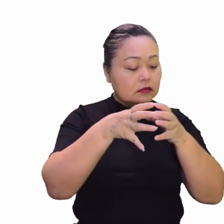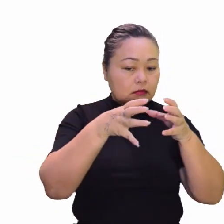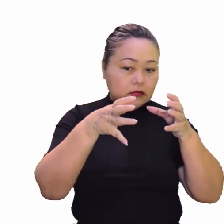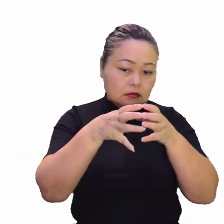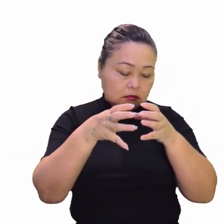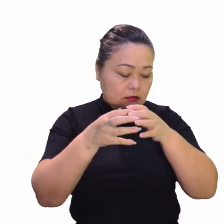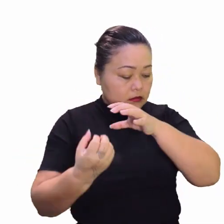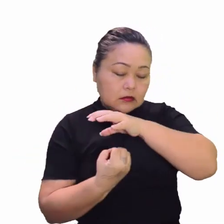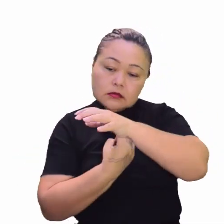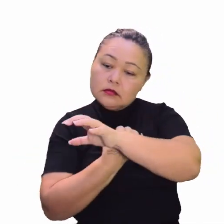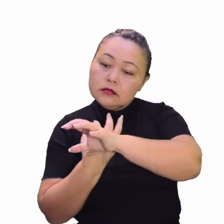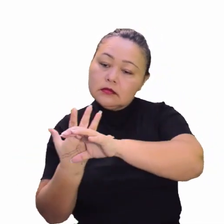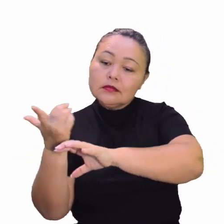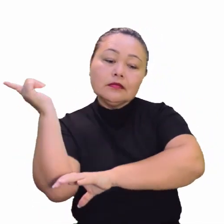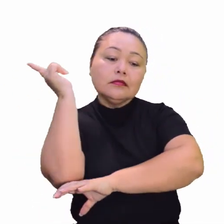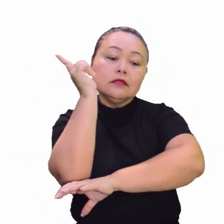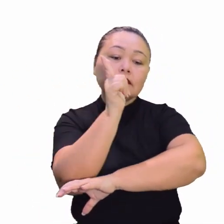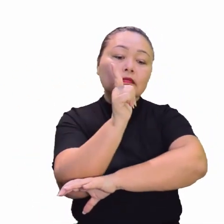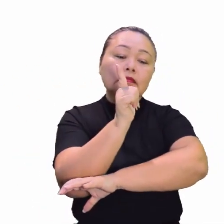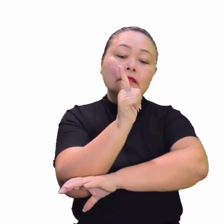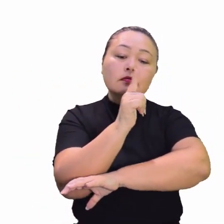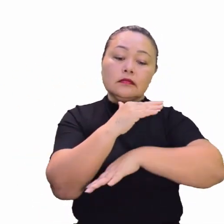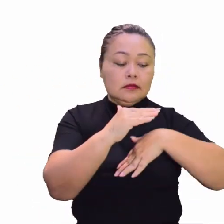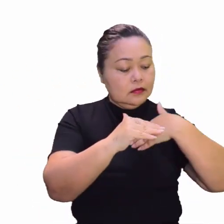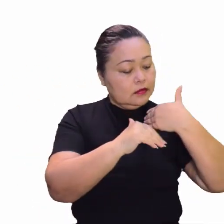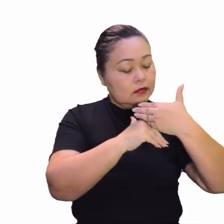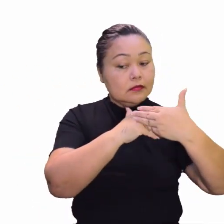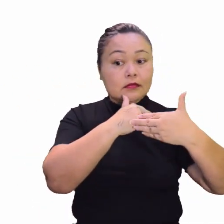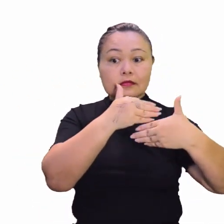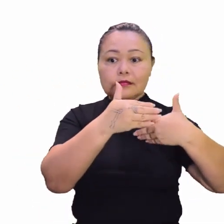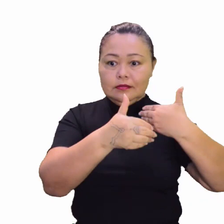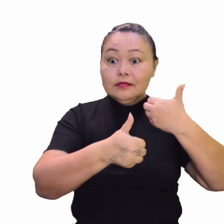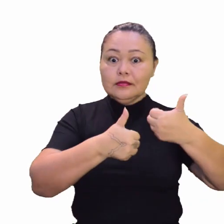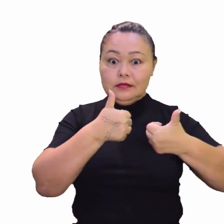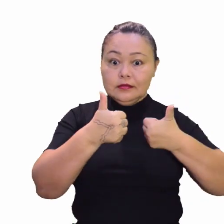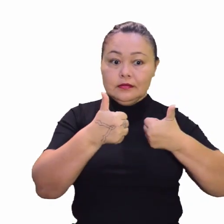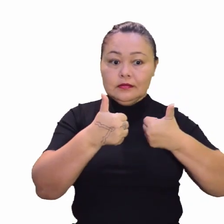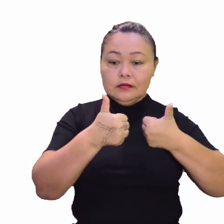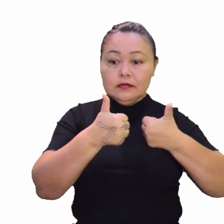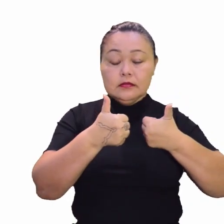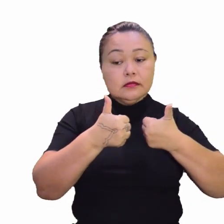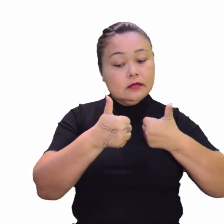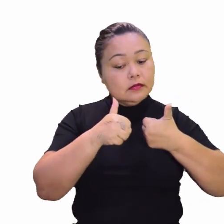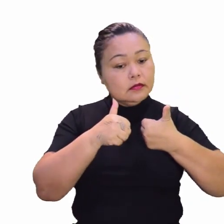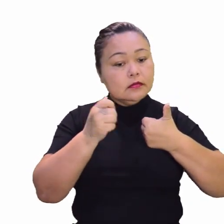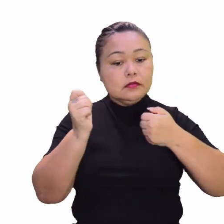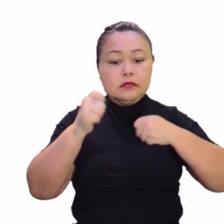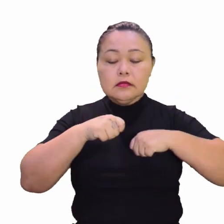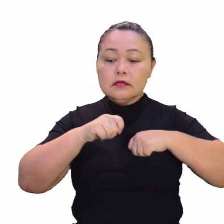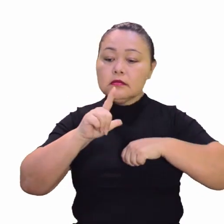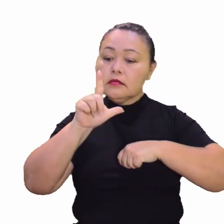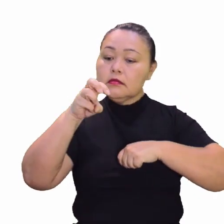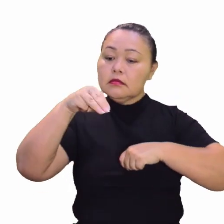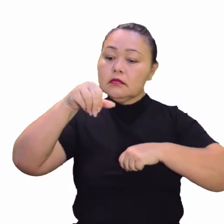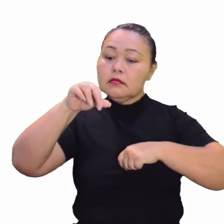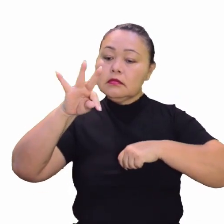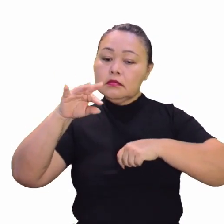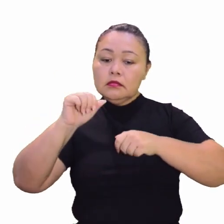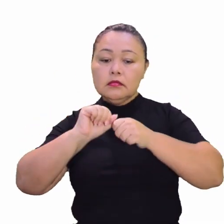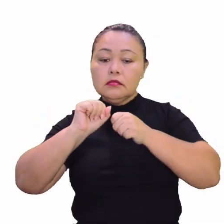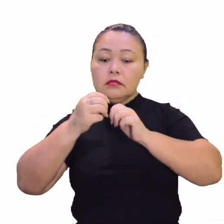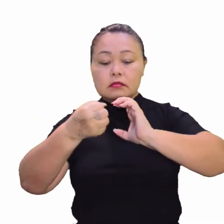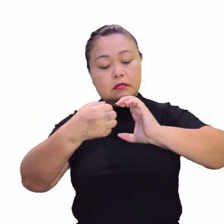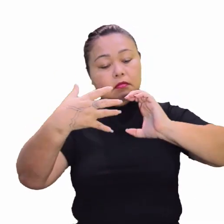espécies vegetais conseguem se desenvolver positivamente em condições climáticas